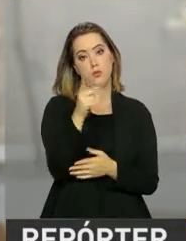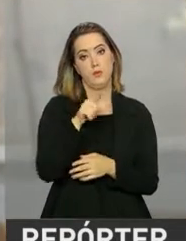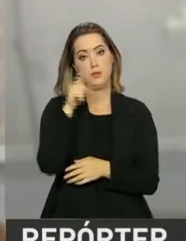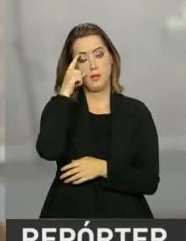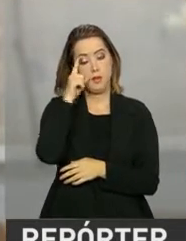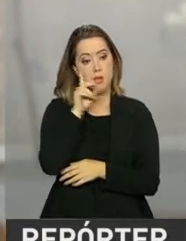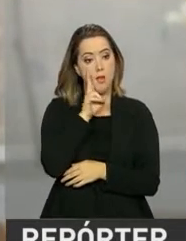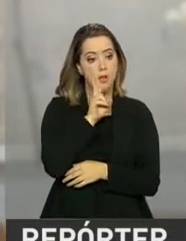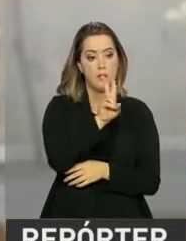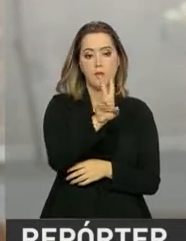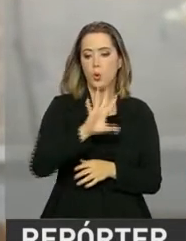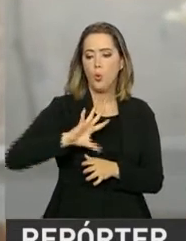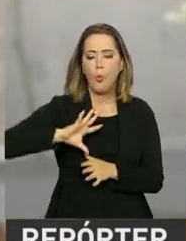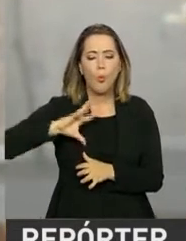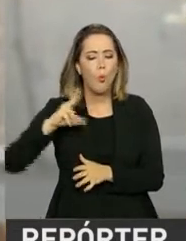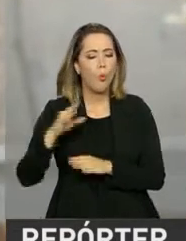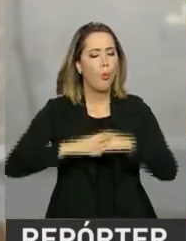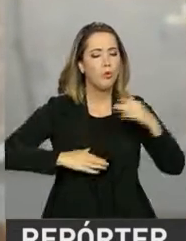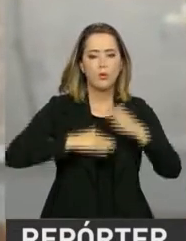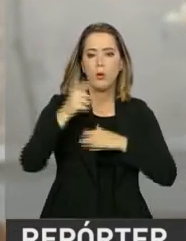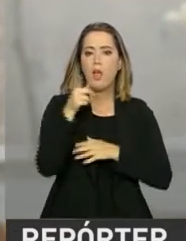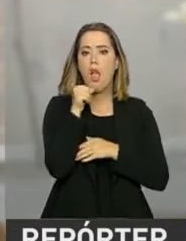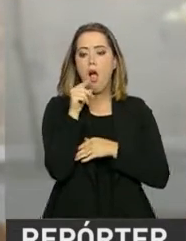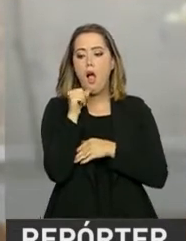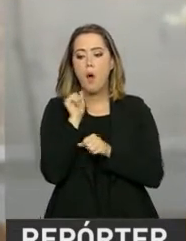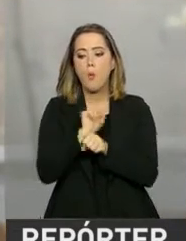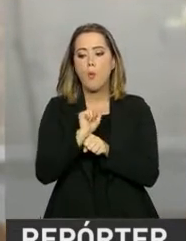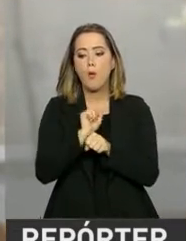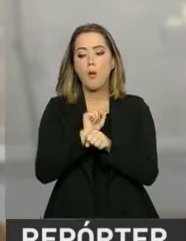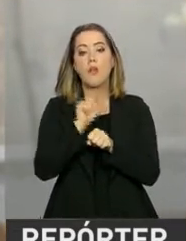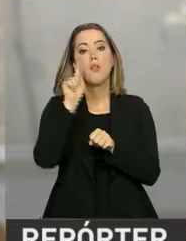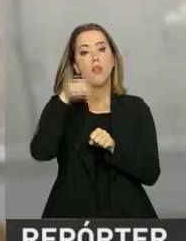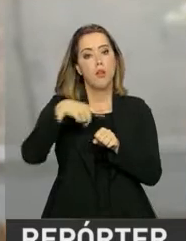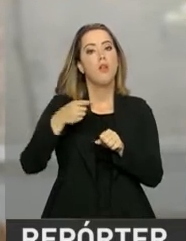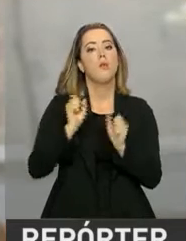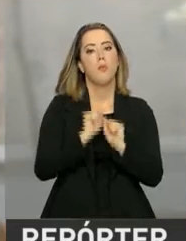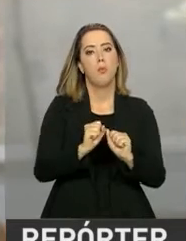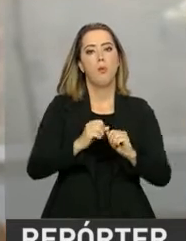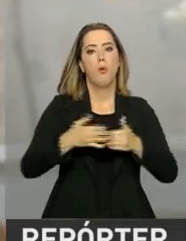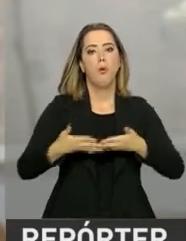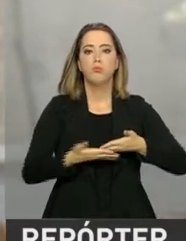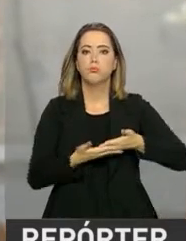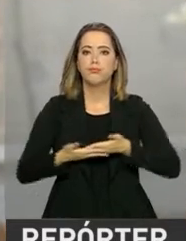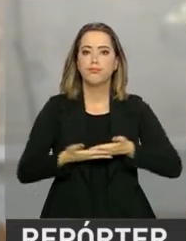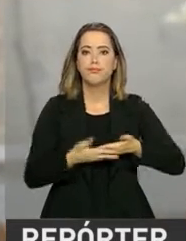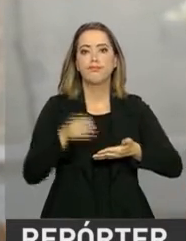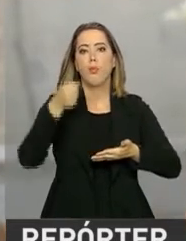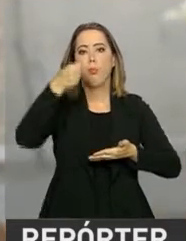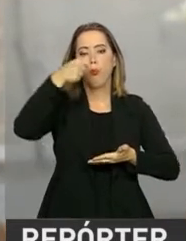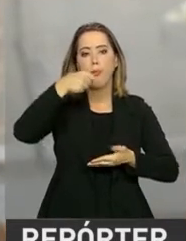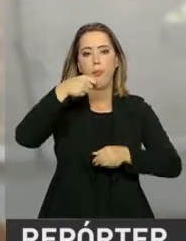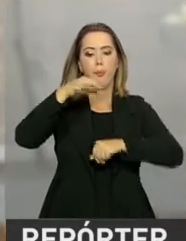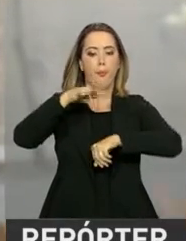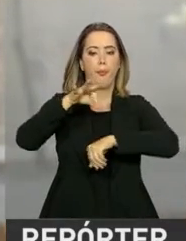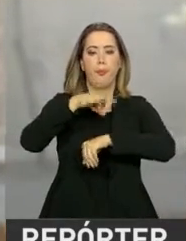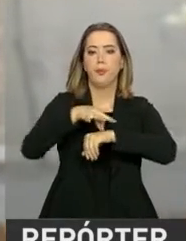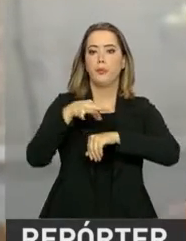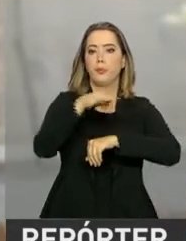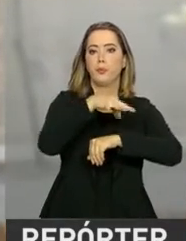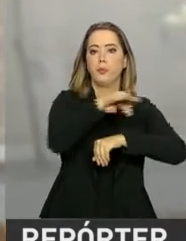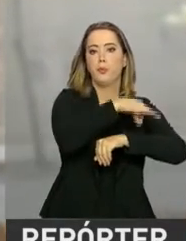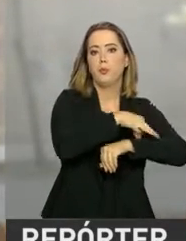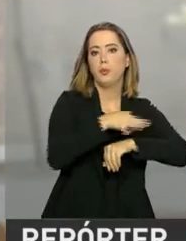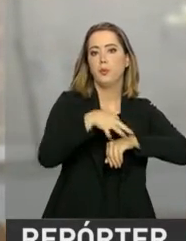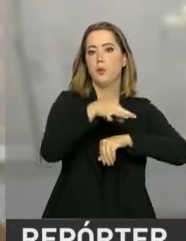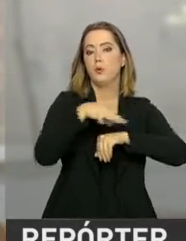ele, qualquer ponto de acúmulo de água é uma potencial maternidade, digamos assim, né? Então, a minha recomendação é olhar